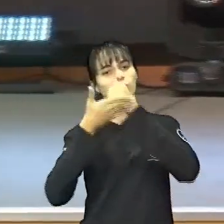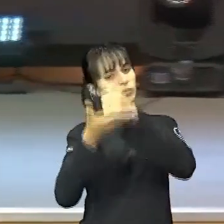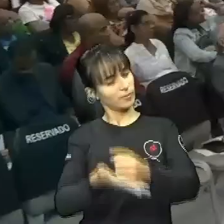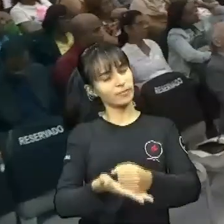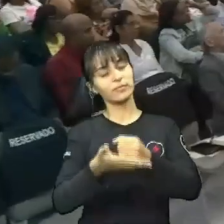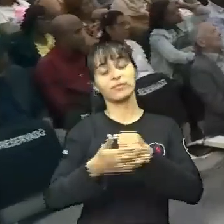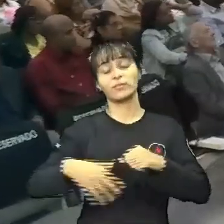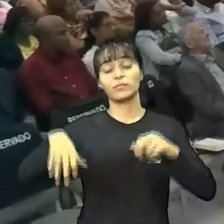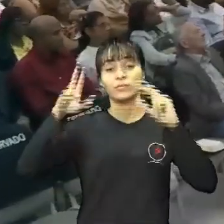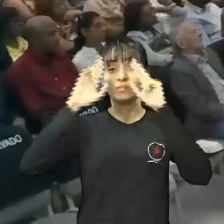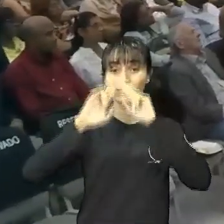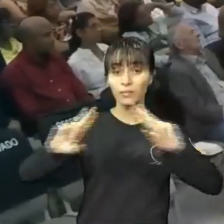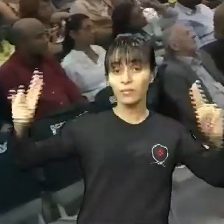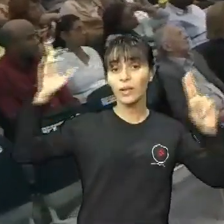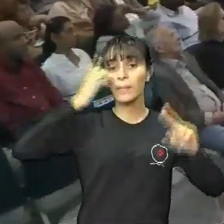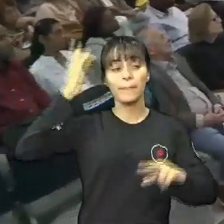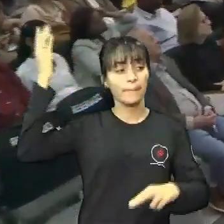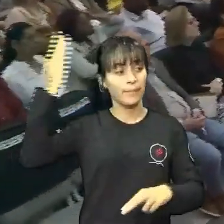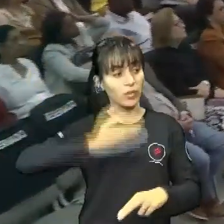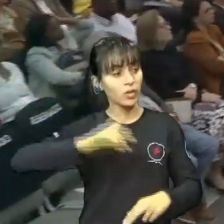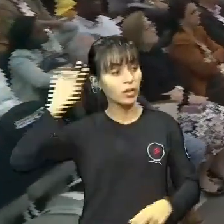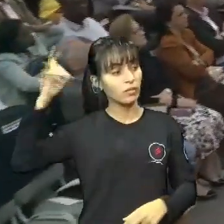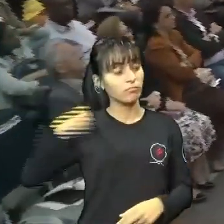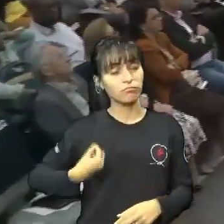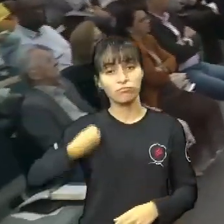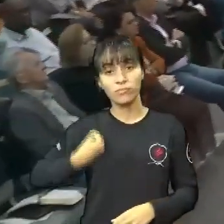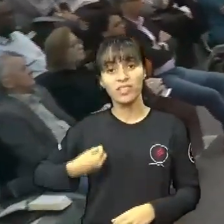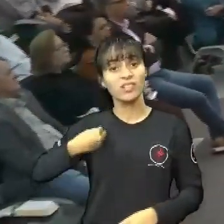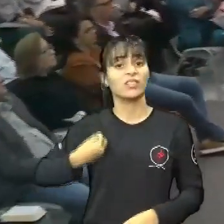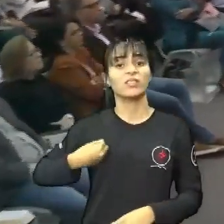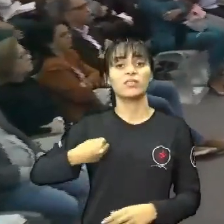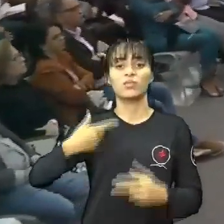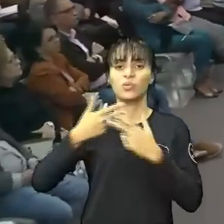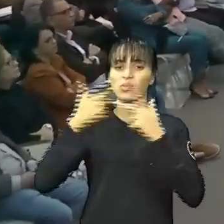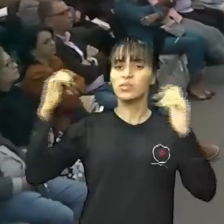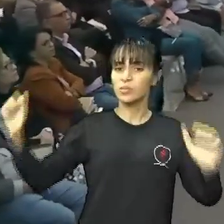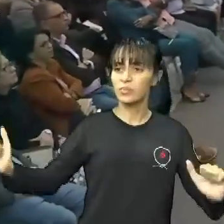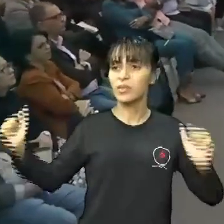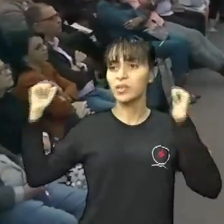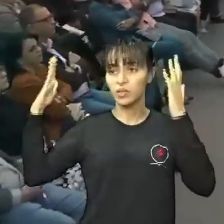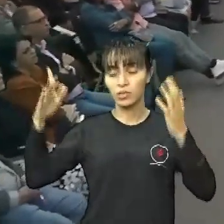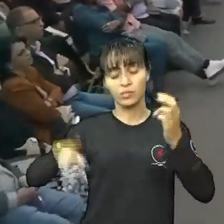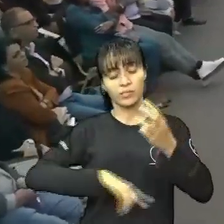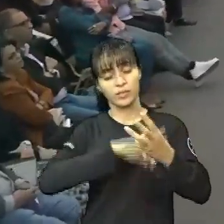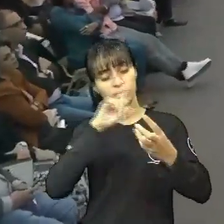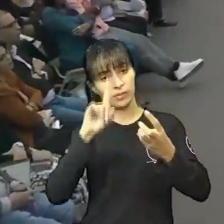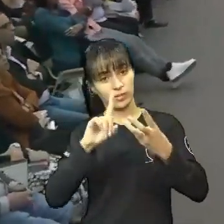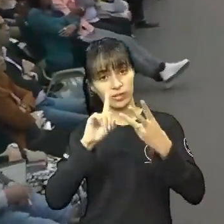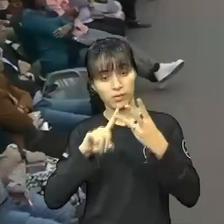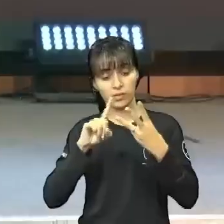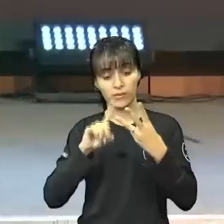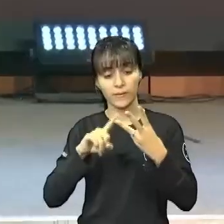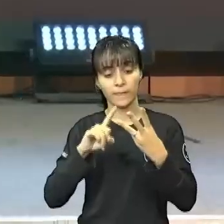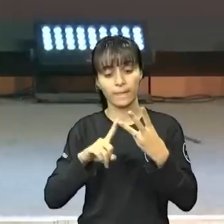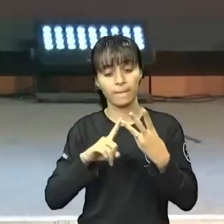o universo é uma prova da existência de Um ser superior mas agora eu vou para terceira